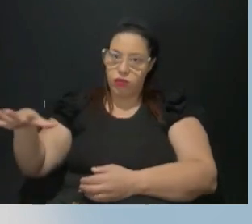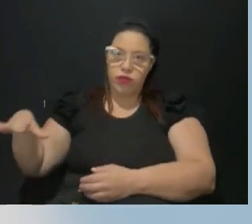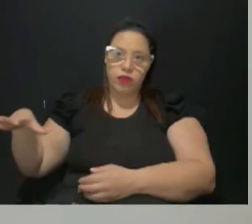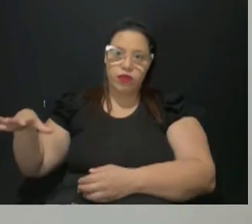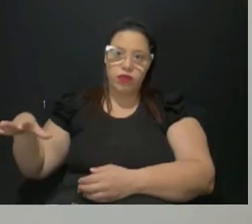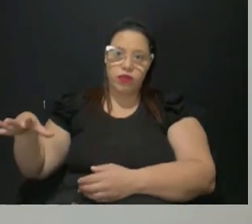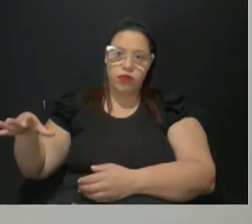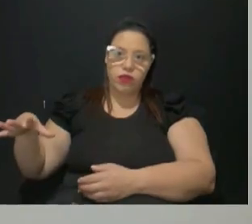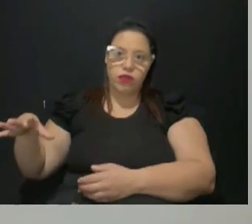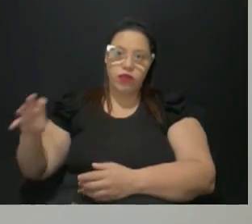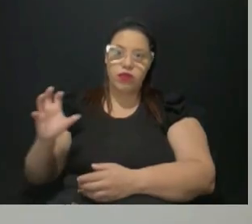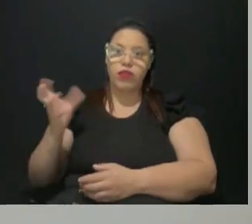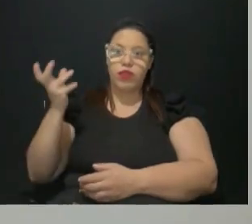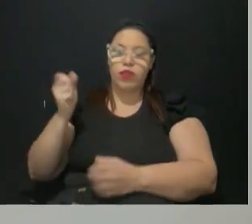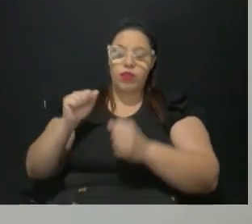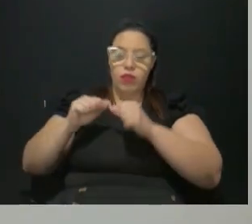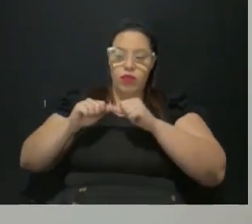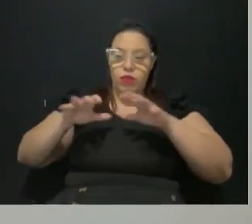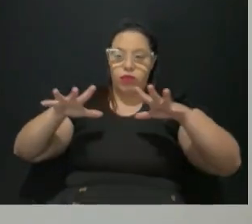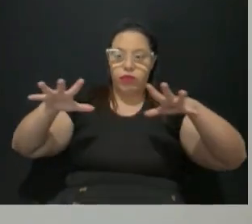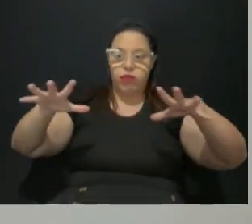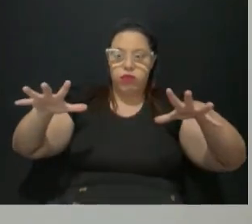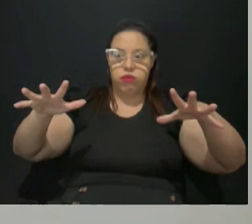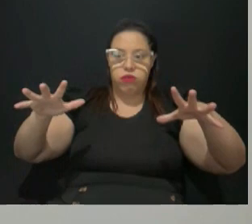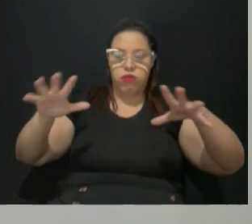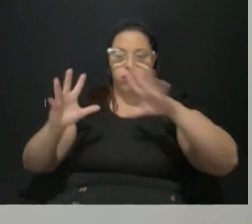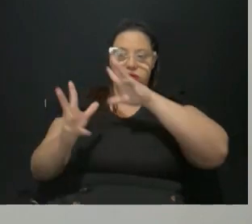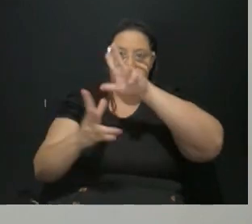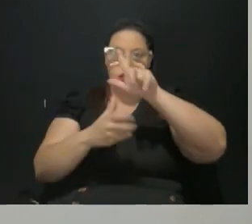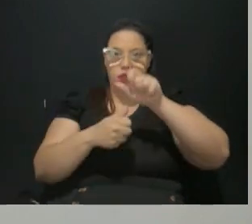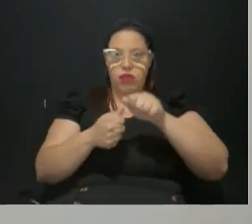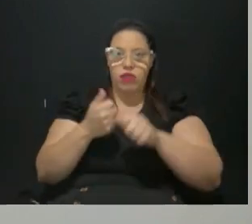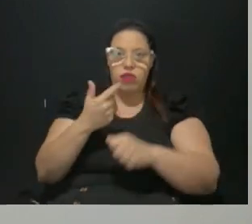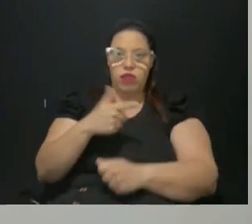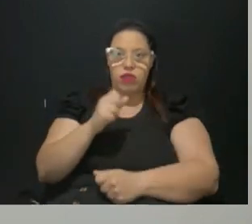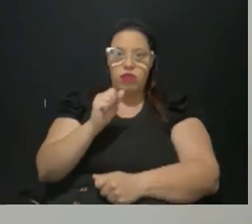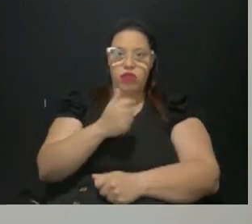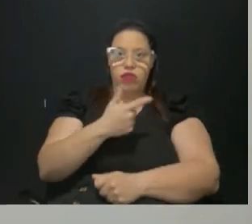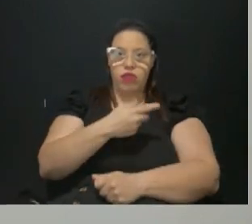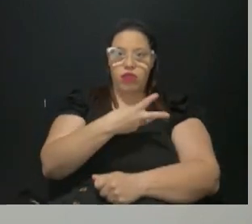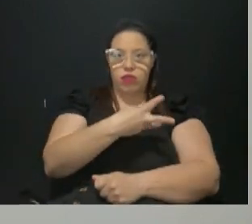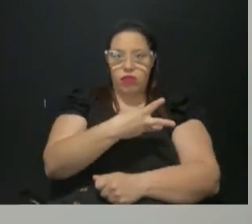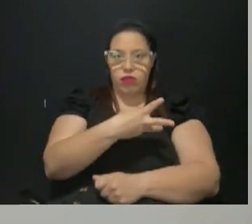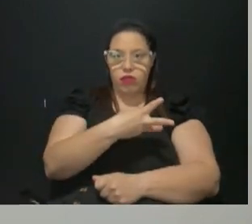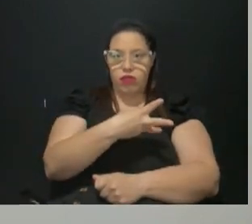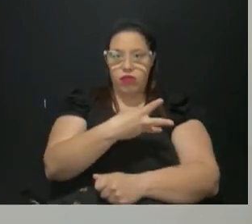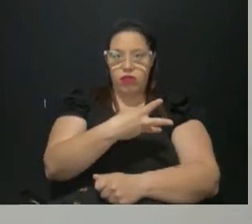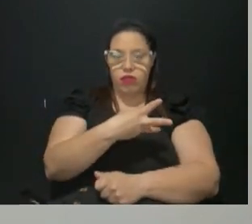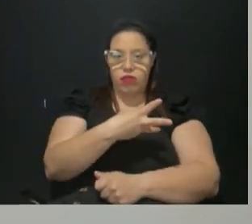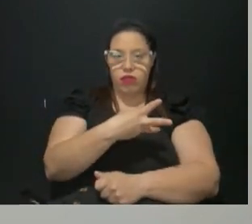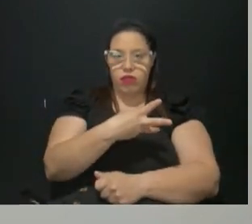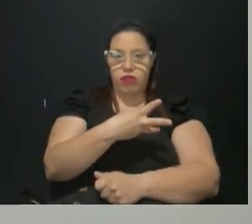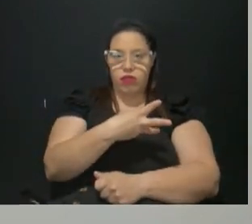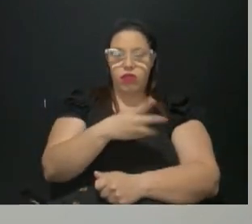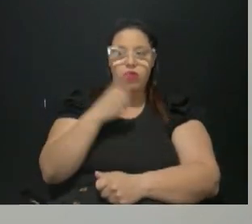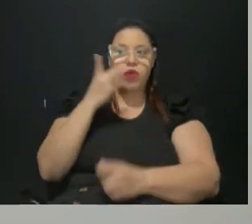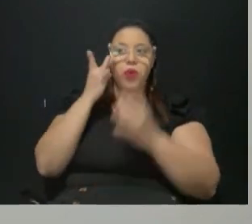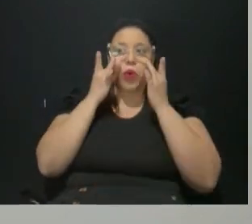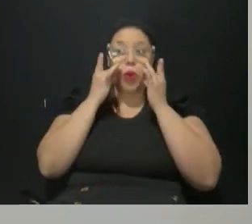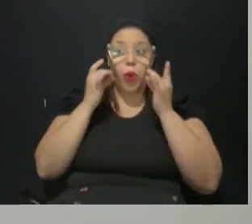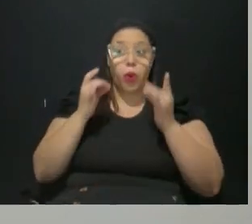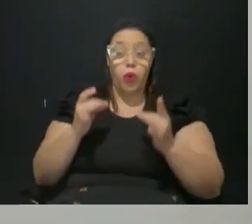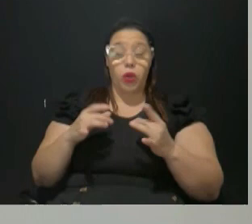transmissão e causar esse surto maior mundial, que durou até o começo de 2023. O que chamou a